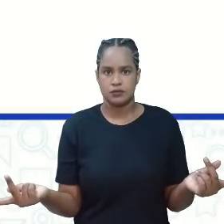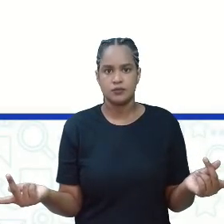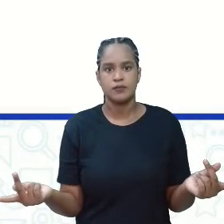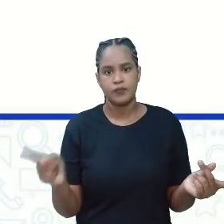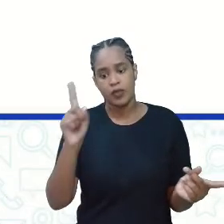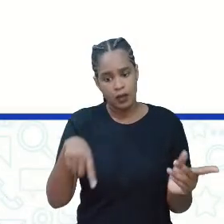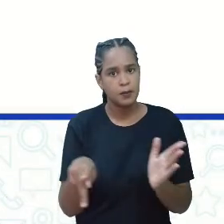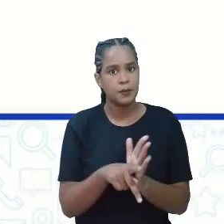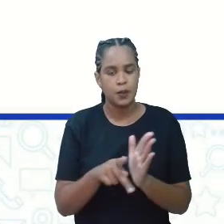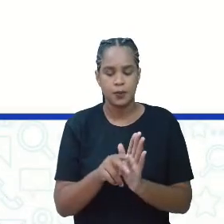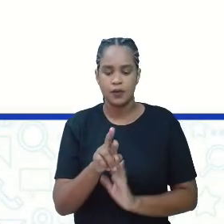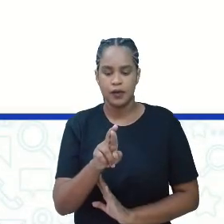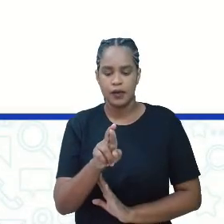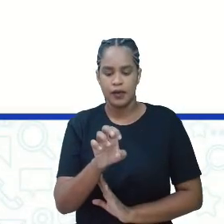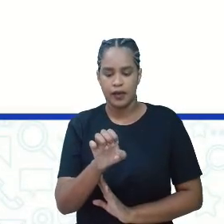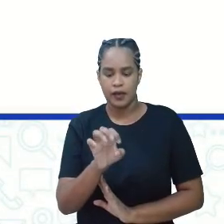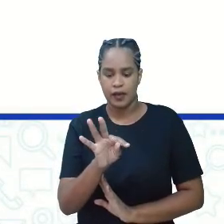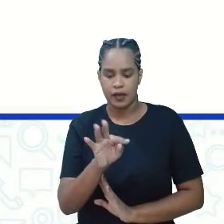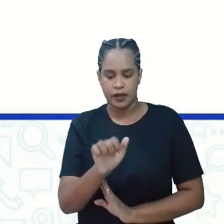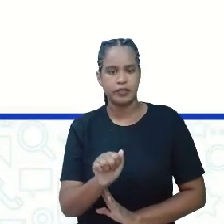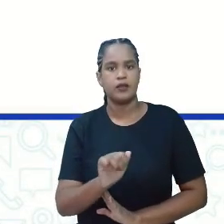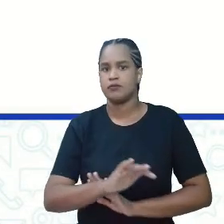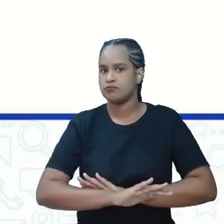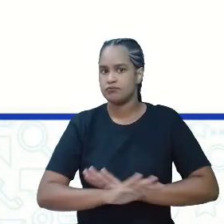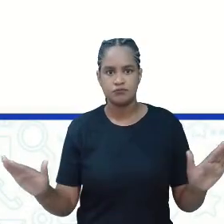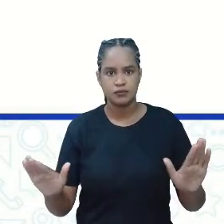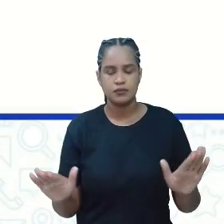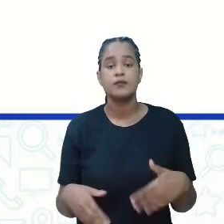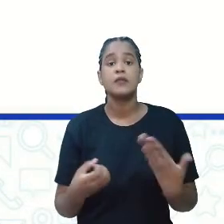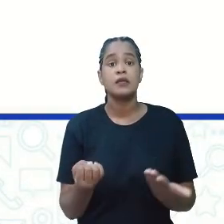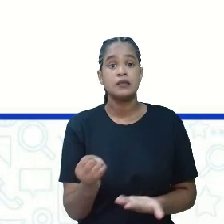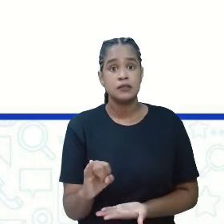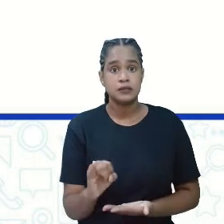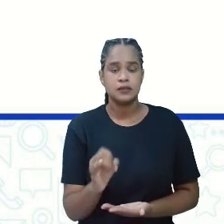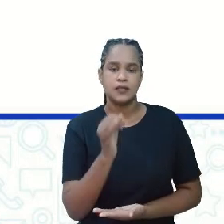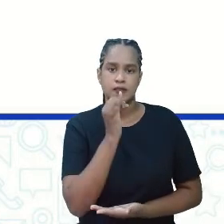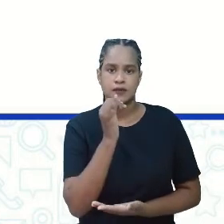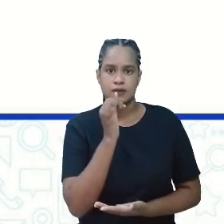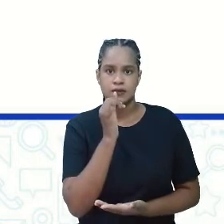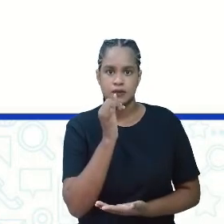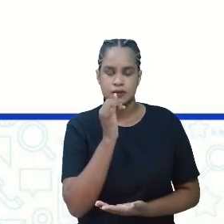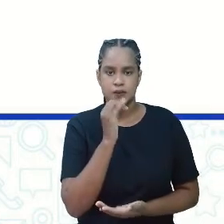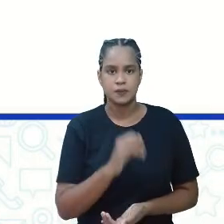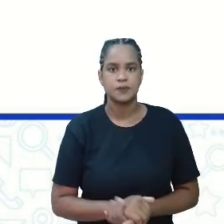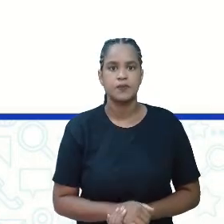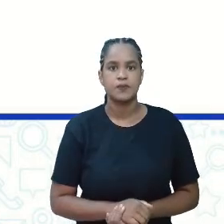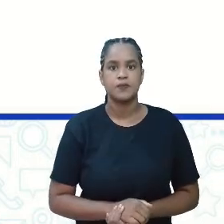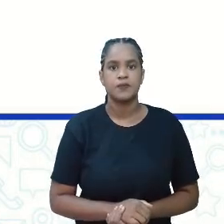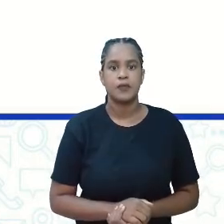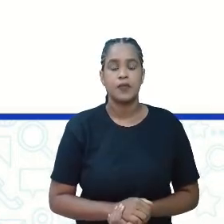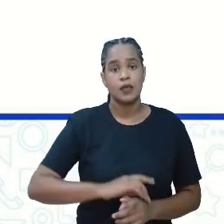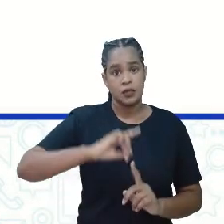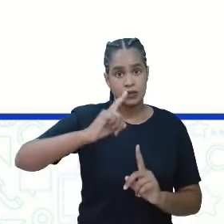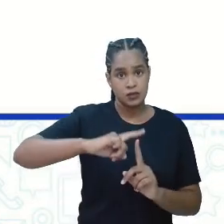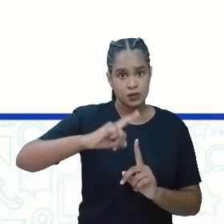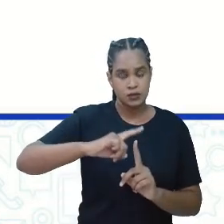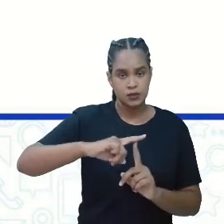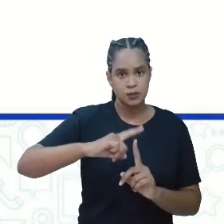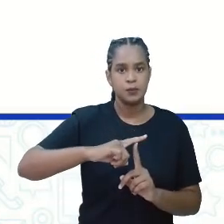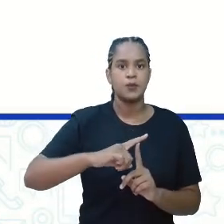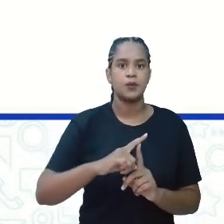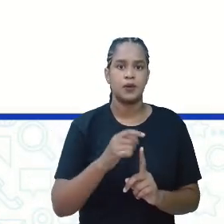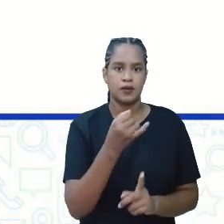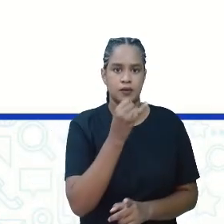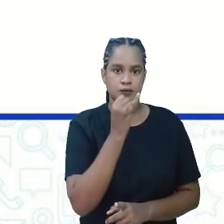aquilo ali significa uma reta. Se a gente tem esse tipo de comportamento sendo um pontinho